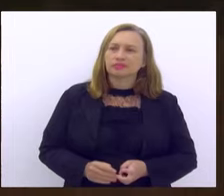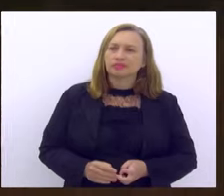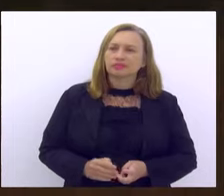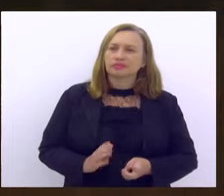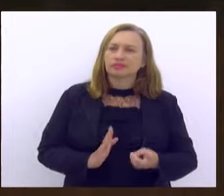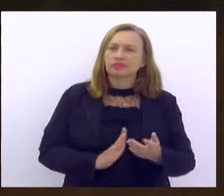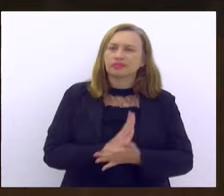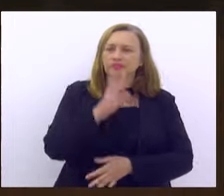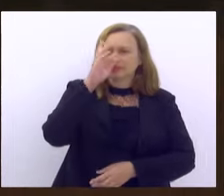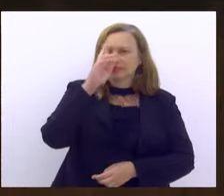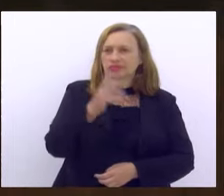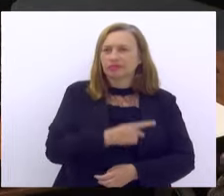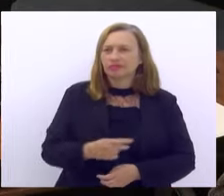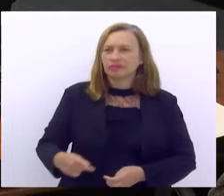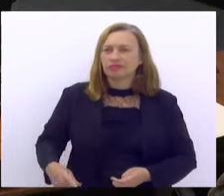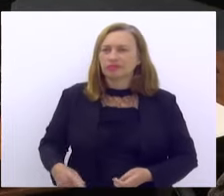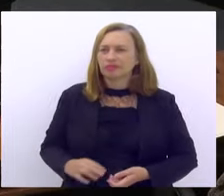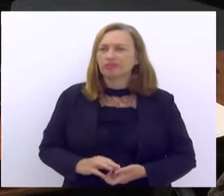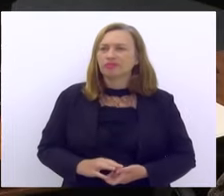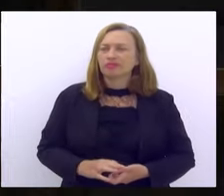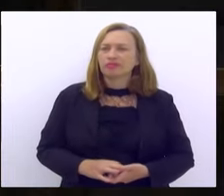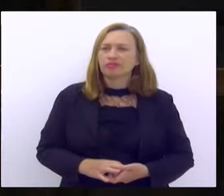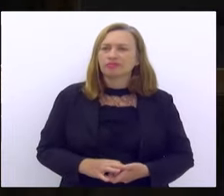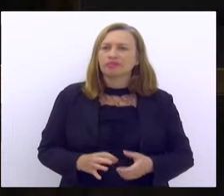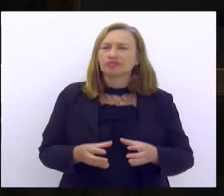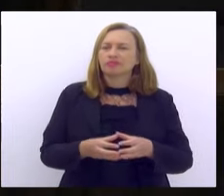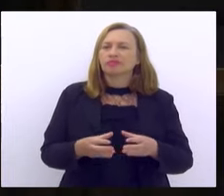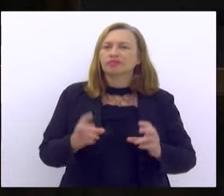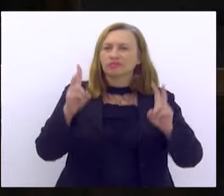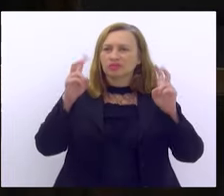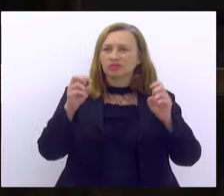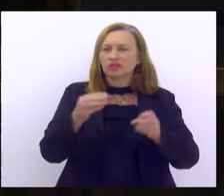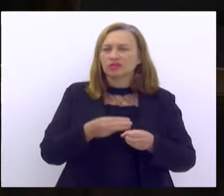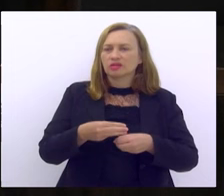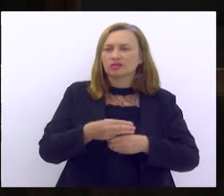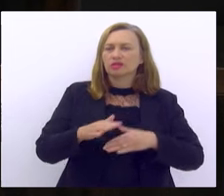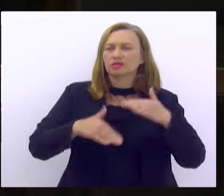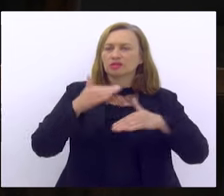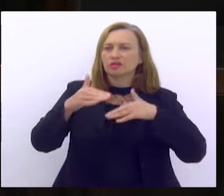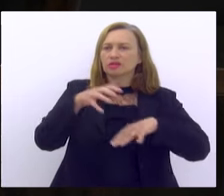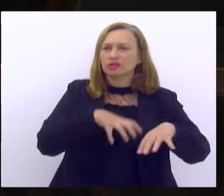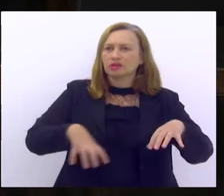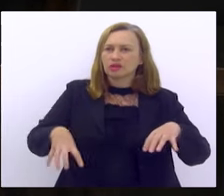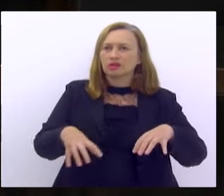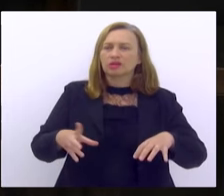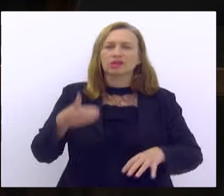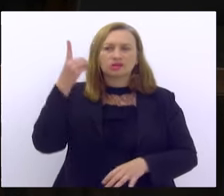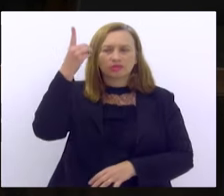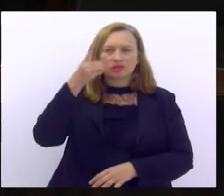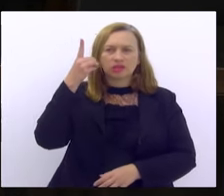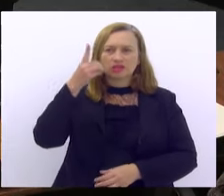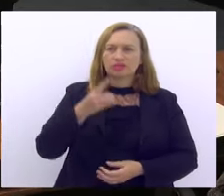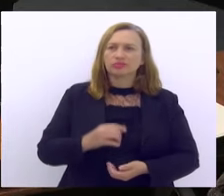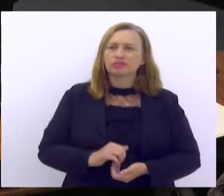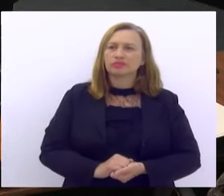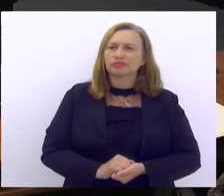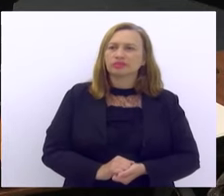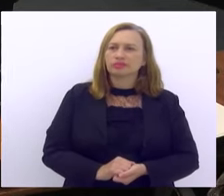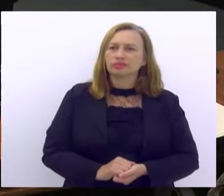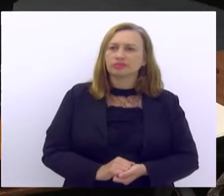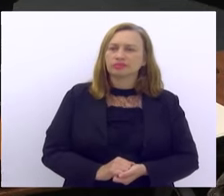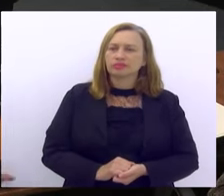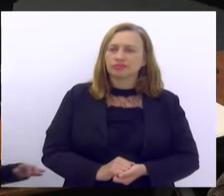Parecer favorável, presidenta. Pela Comissão de Assuntos Municipais e Desenvolvimento Regional, deputado Carlos Macedo.